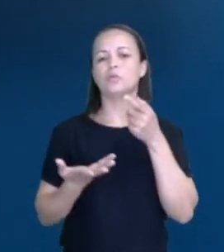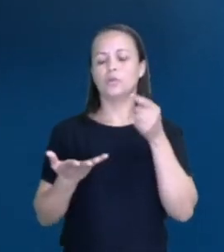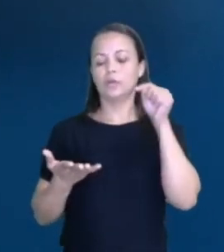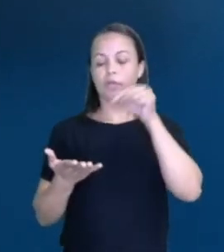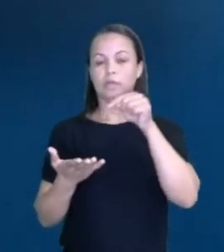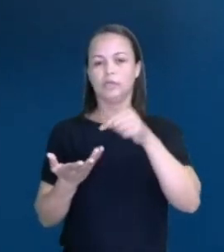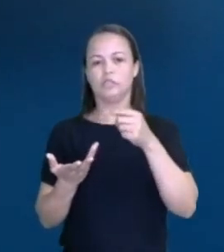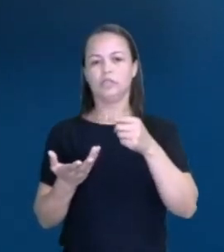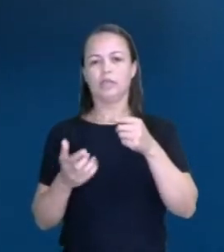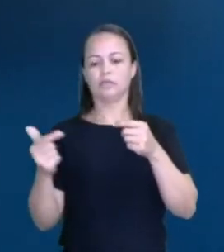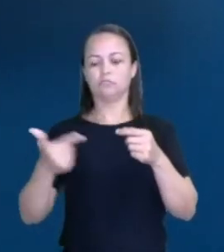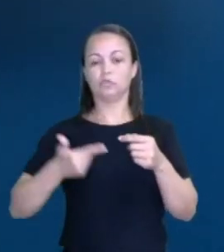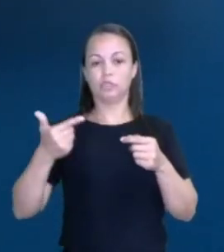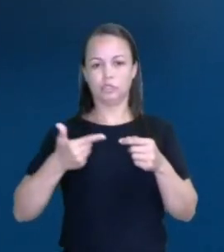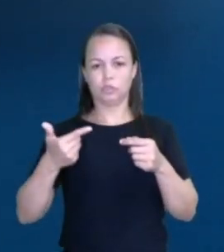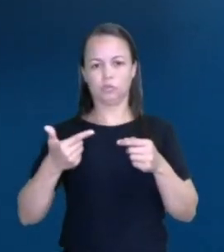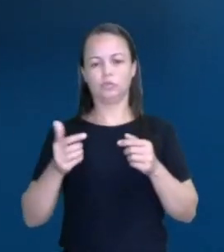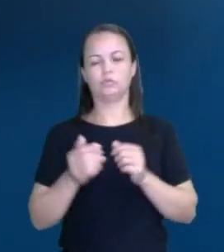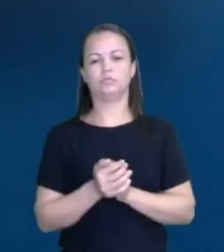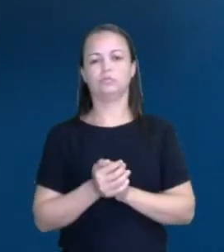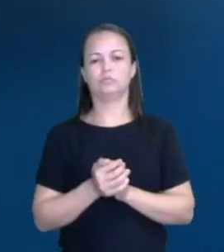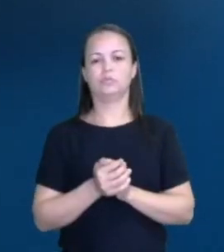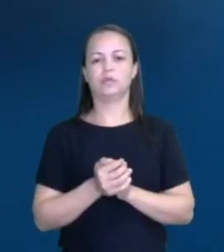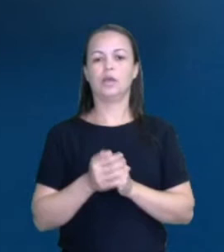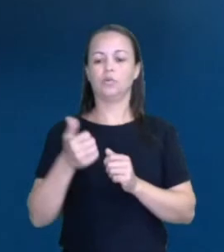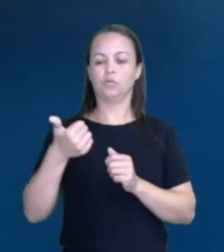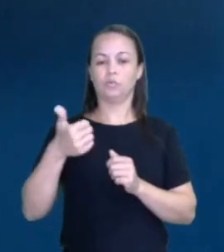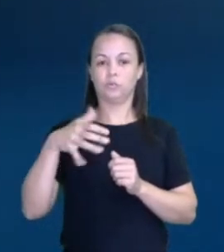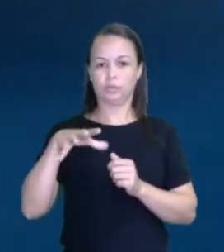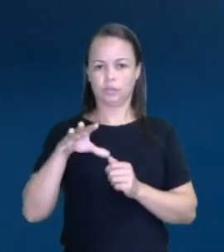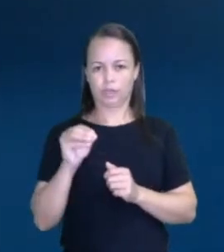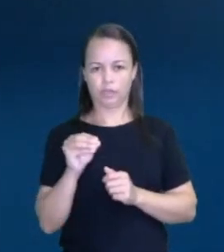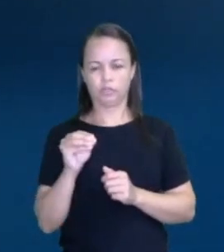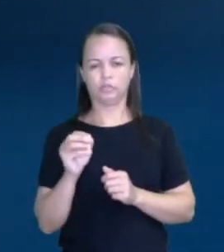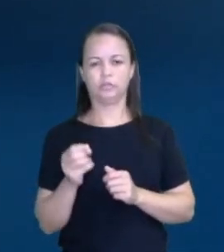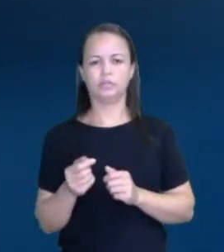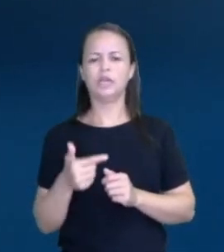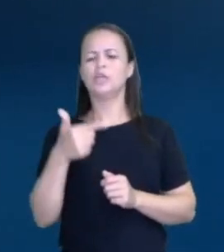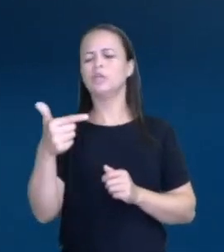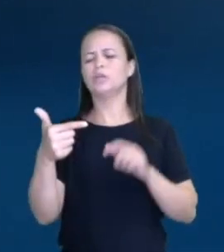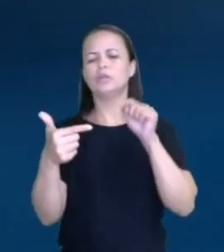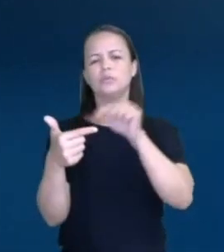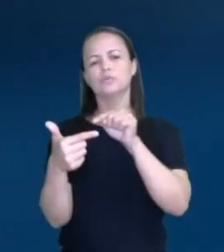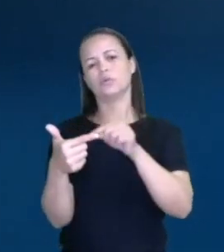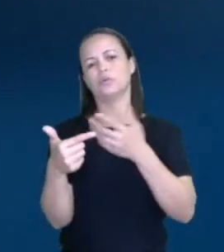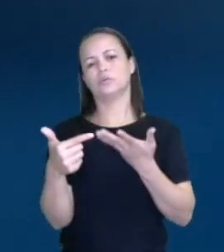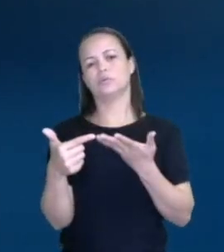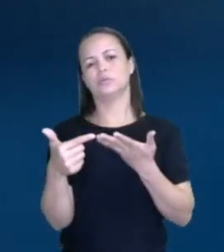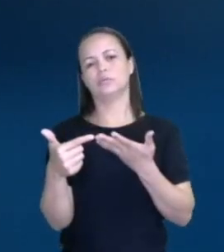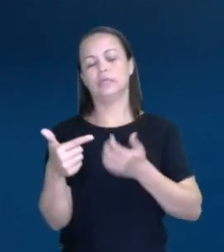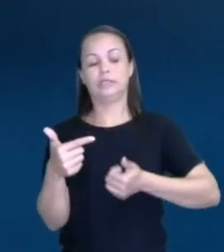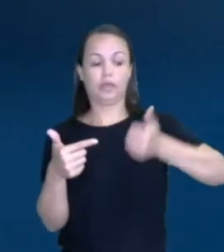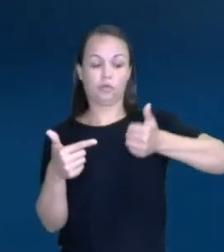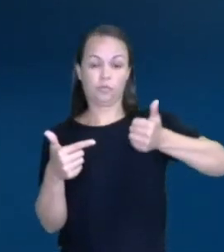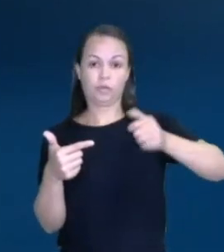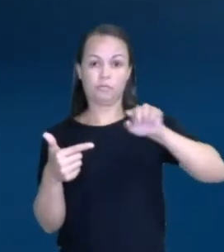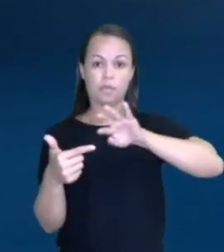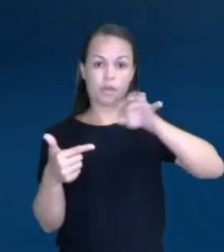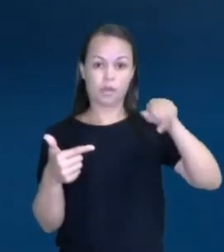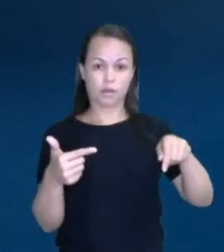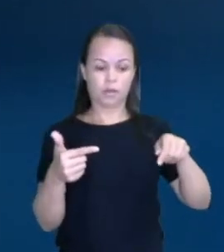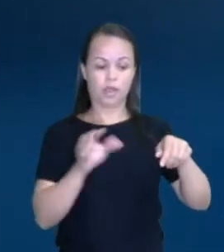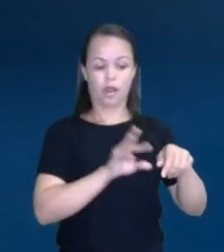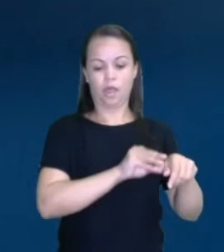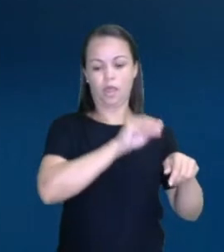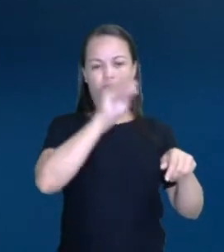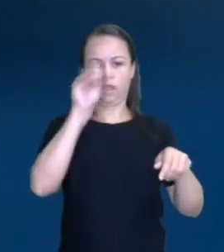já está no segundo membro? Nosso 10. E o 2? Que está no primeiro membro e eu vou